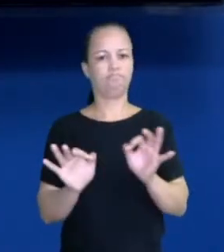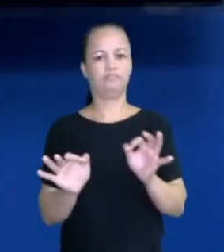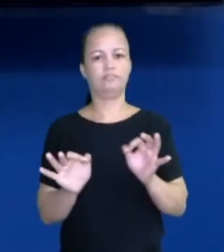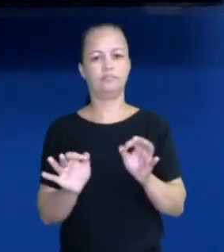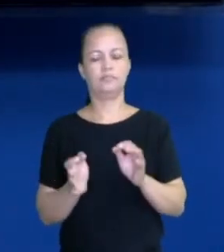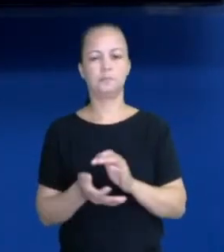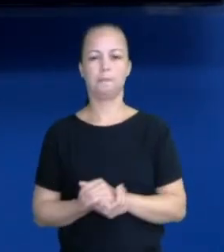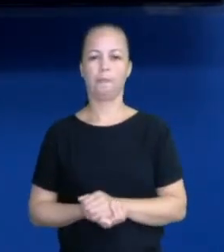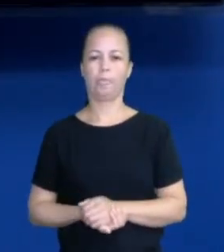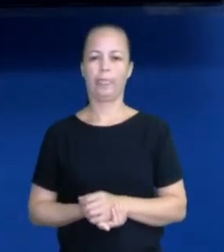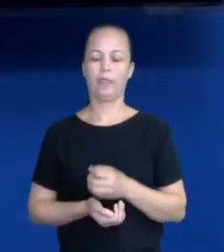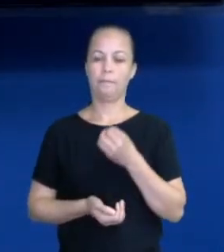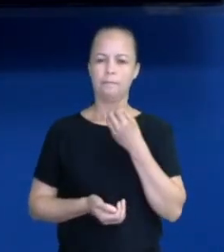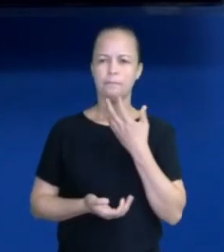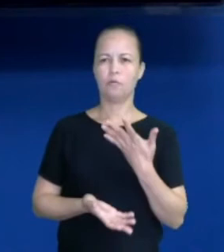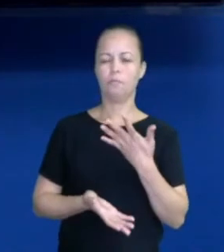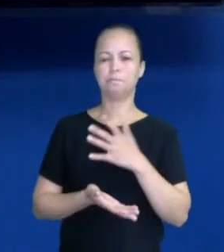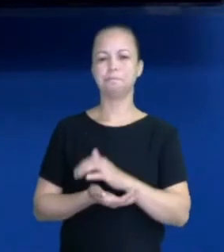Bom,